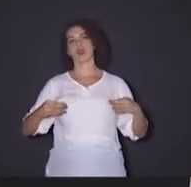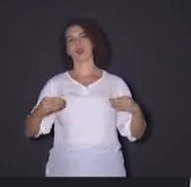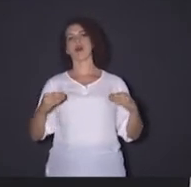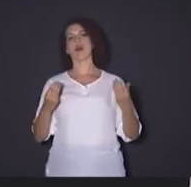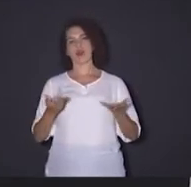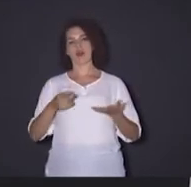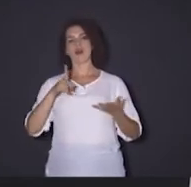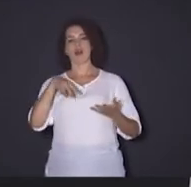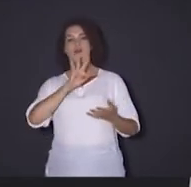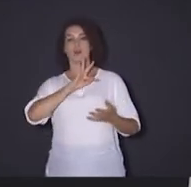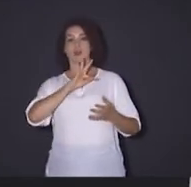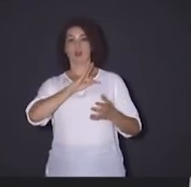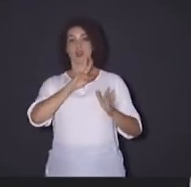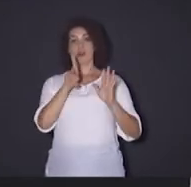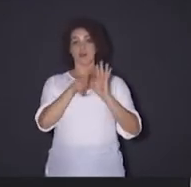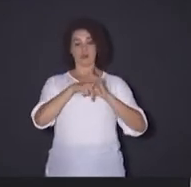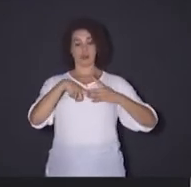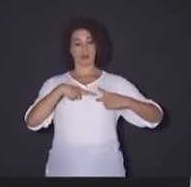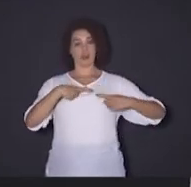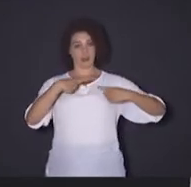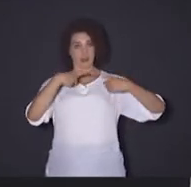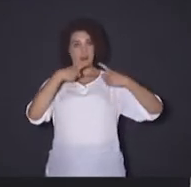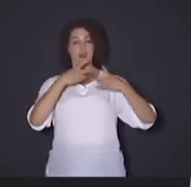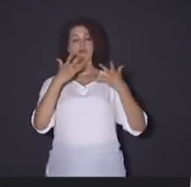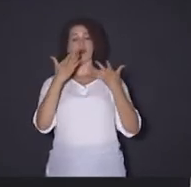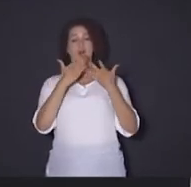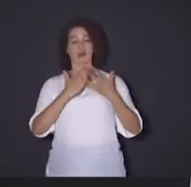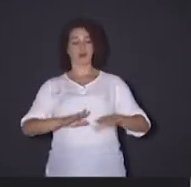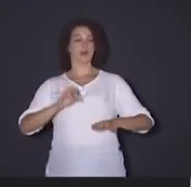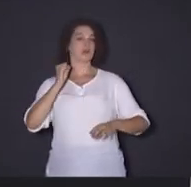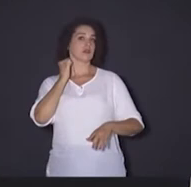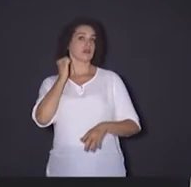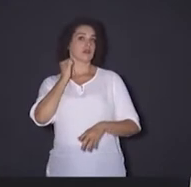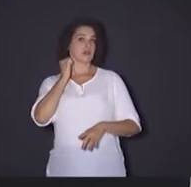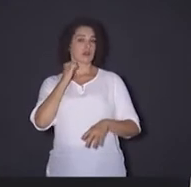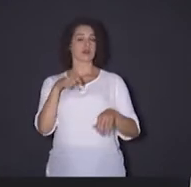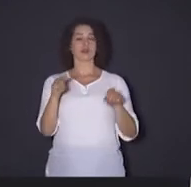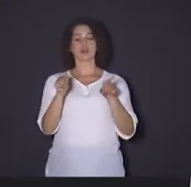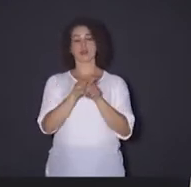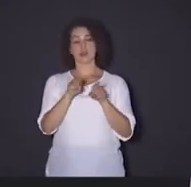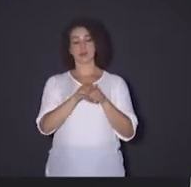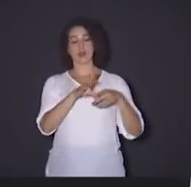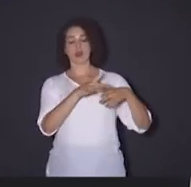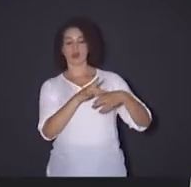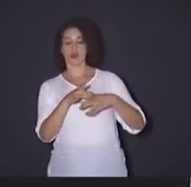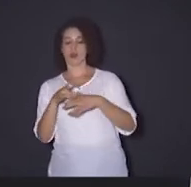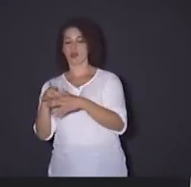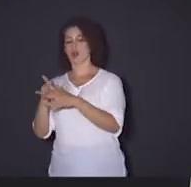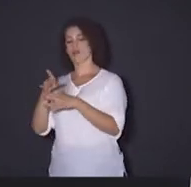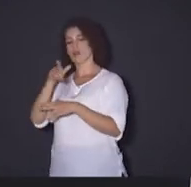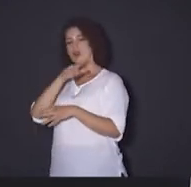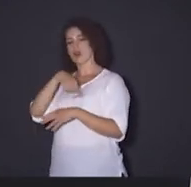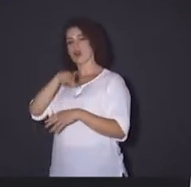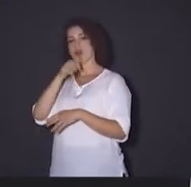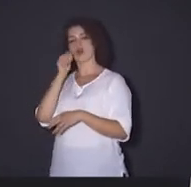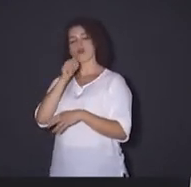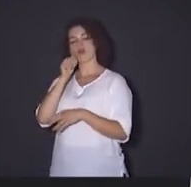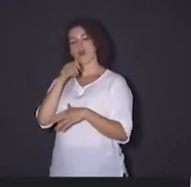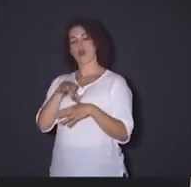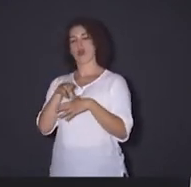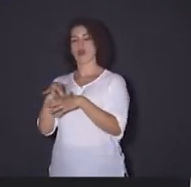utilizando a técnica de guerra aqui para a redução do stress além de encaminhamento dessas mulheres para a rede pública de assistência